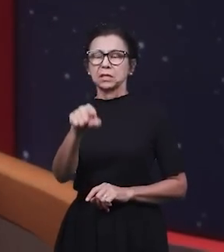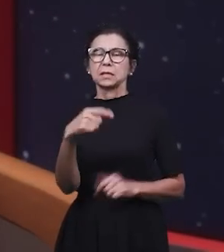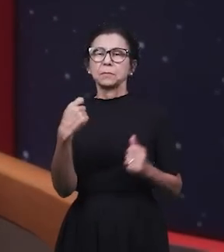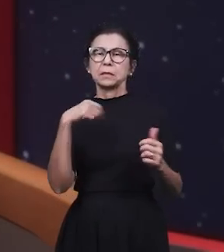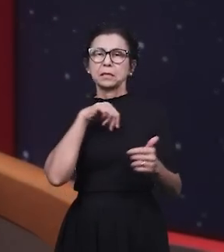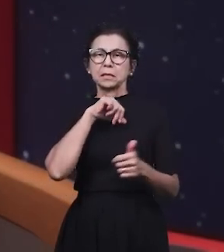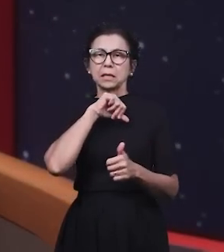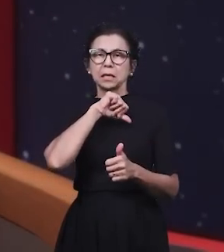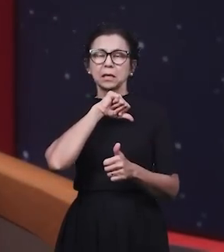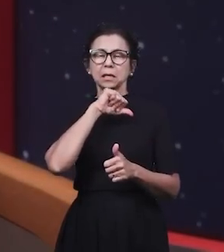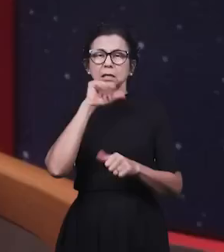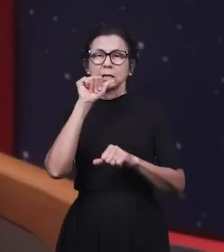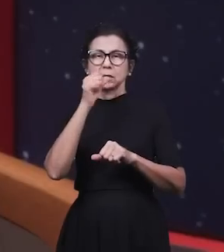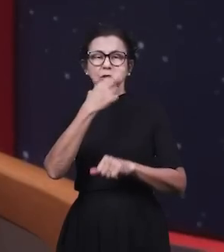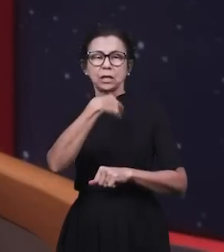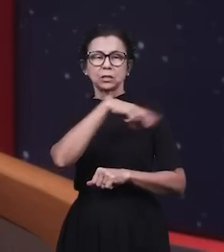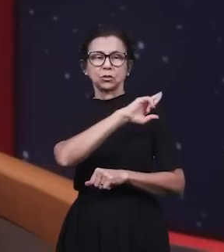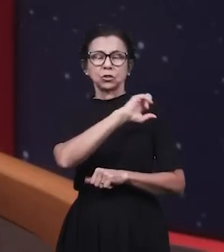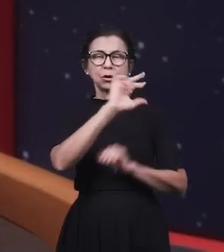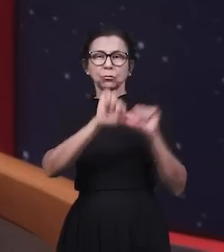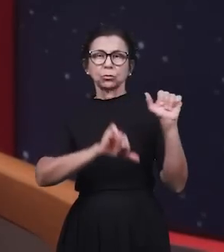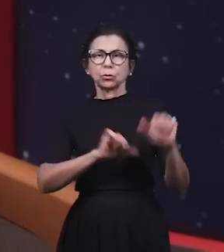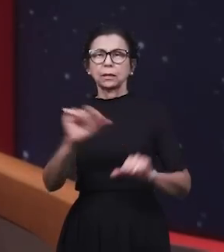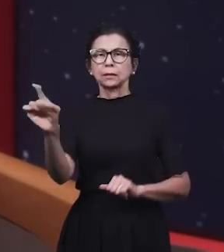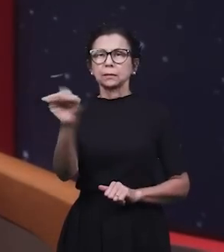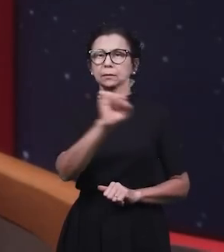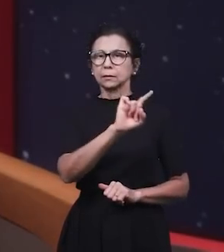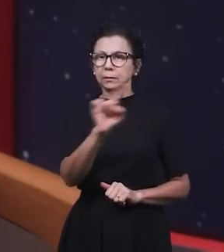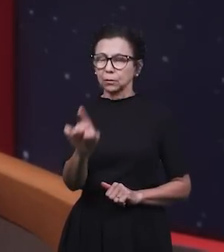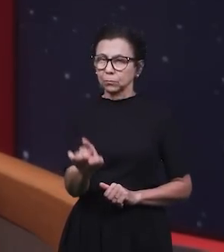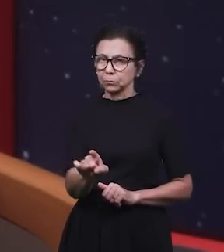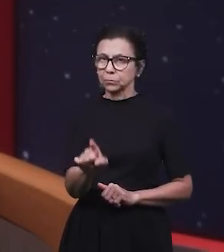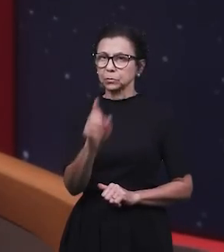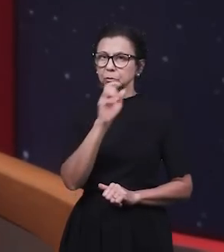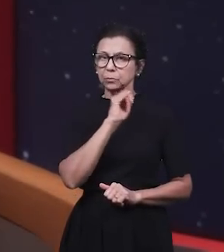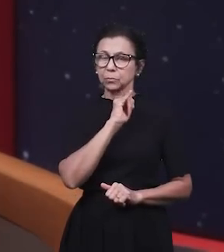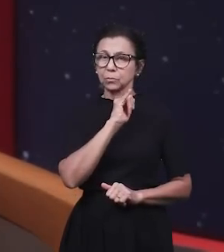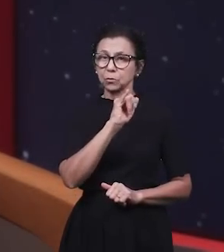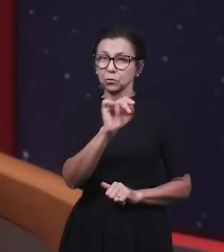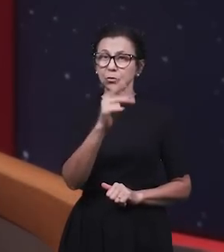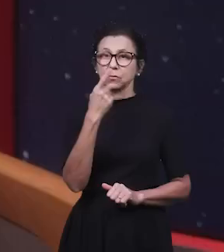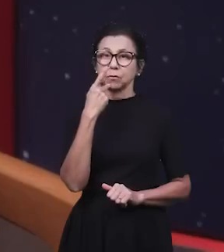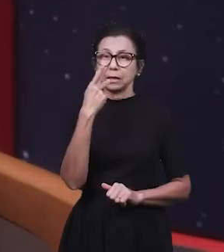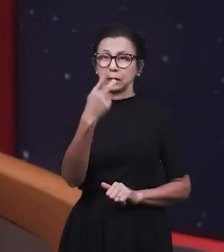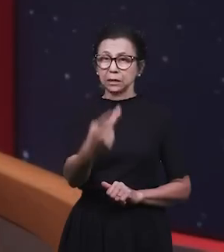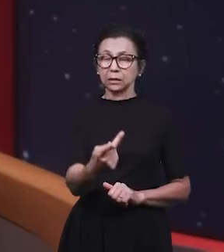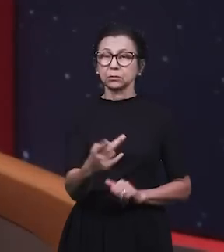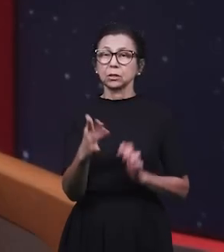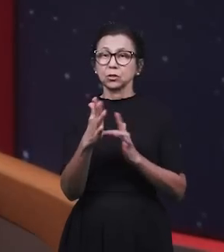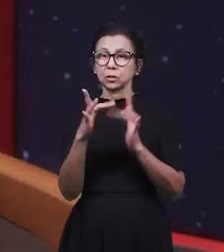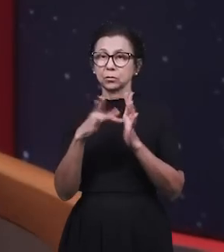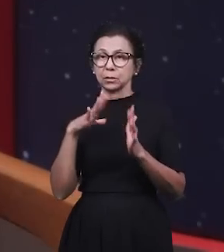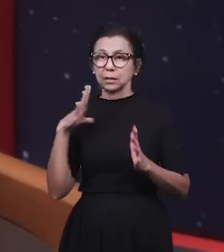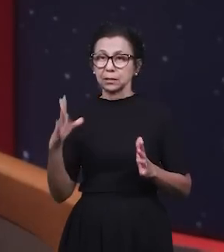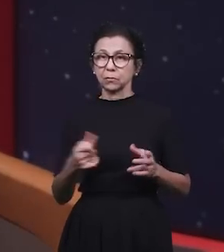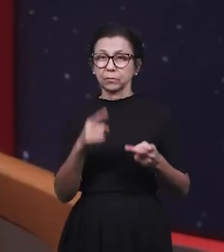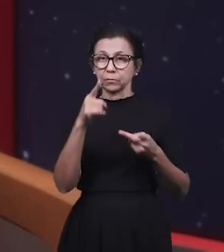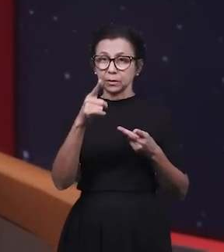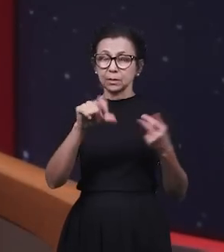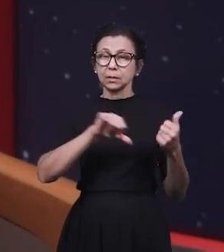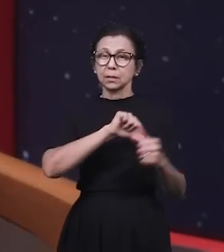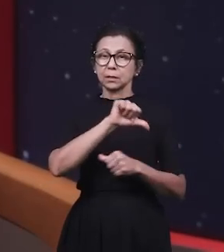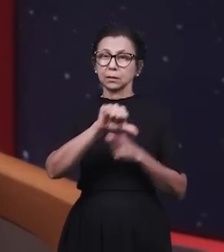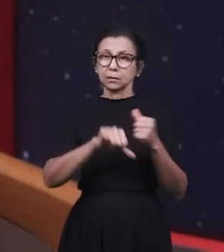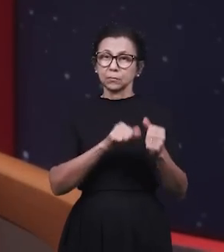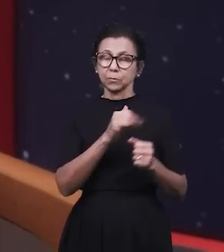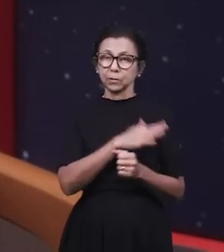aqui pregando que Jesus está vivo, há uma obra sendo feita pelo Espírito Santo, Ele quer te salvar, quer te resgatar, transformar